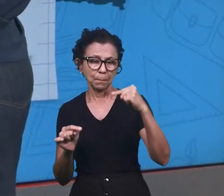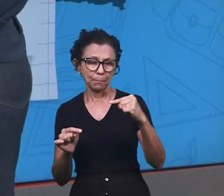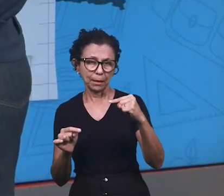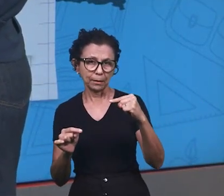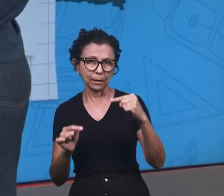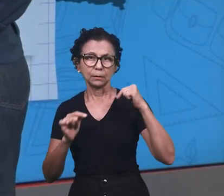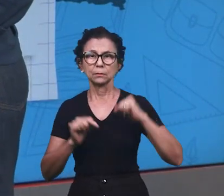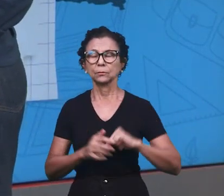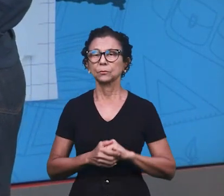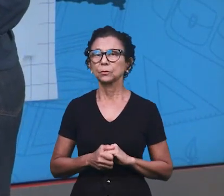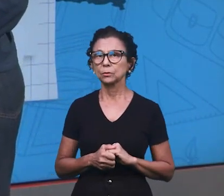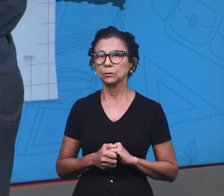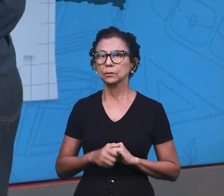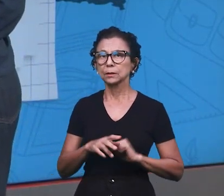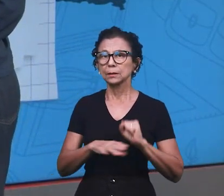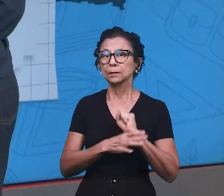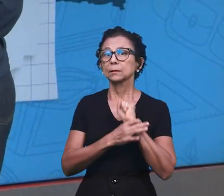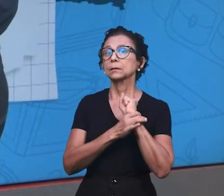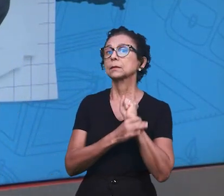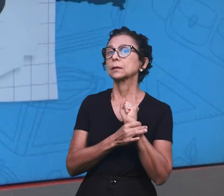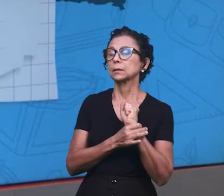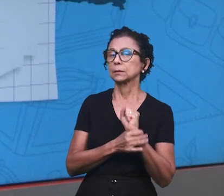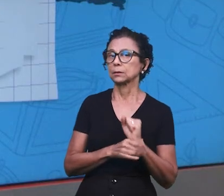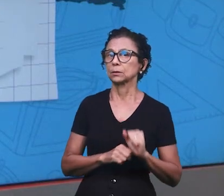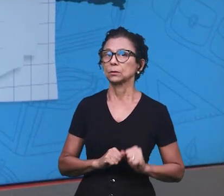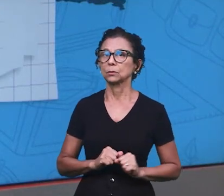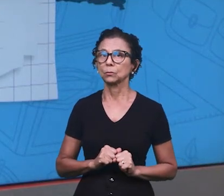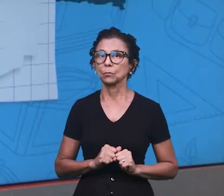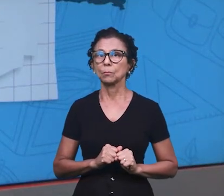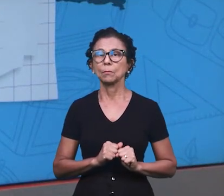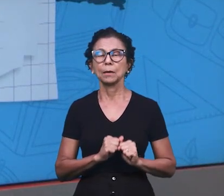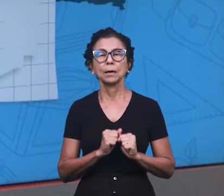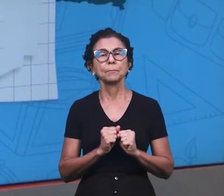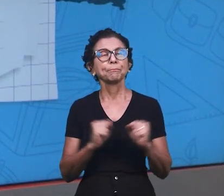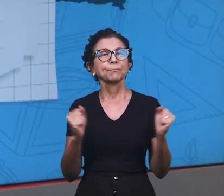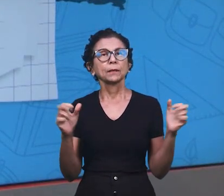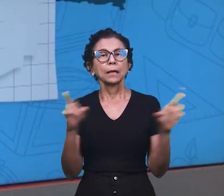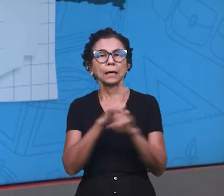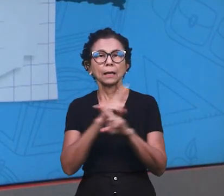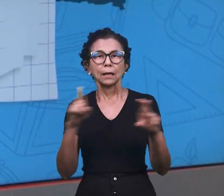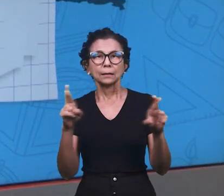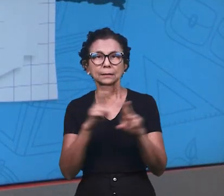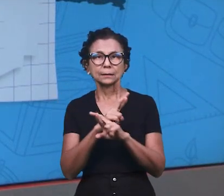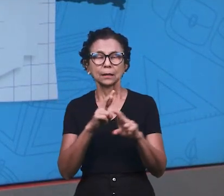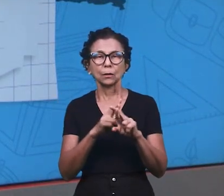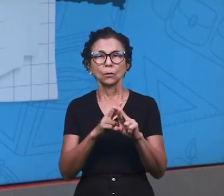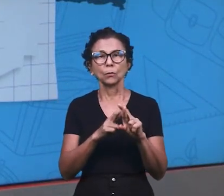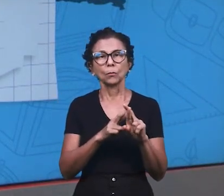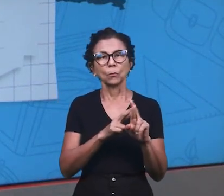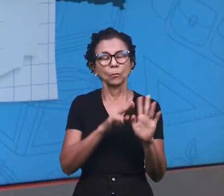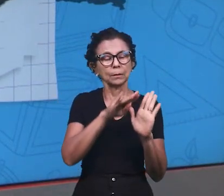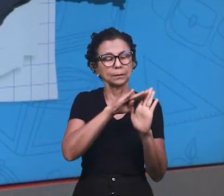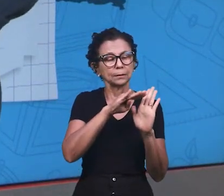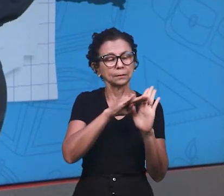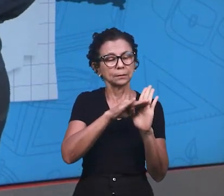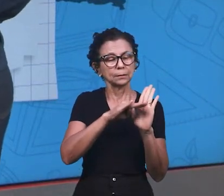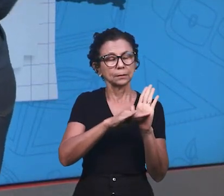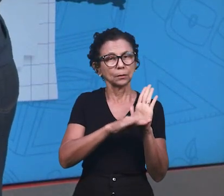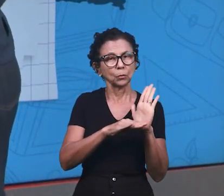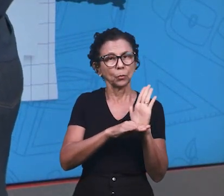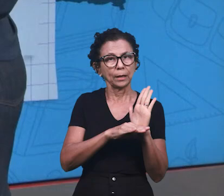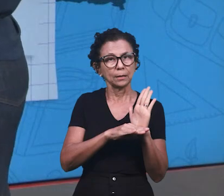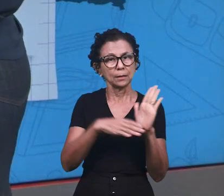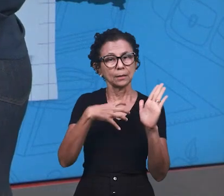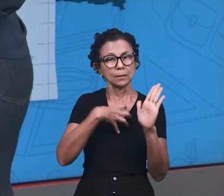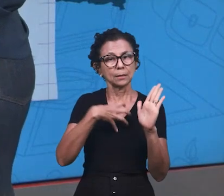que garanta a sequenciação coerente, com sentido. Uma sequência que produz sentido do texto e